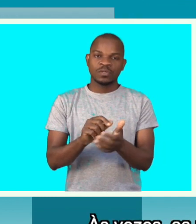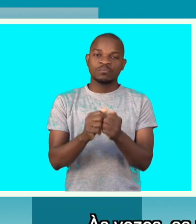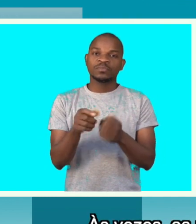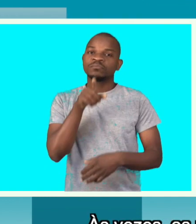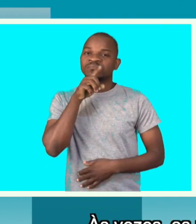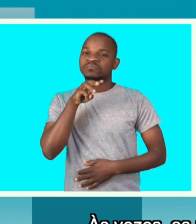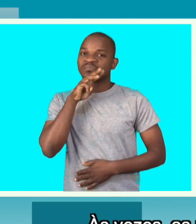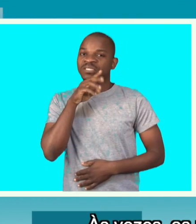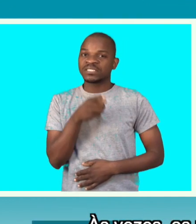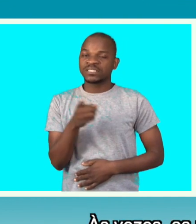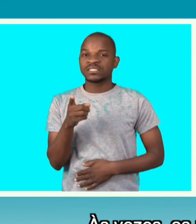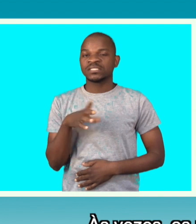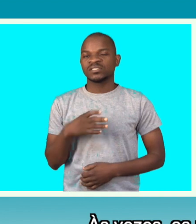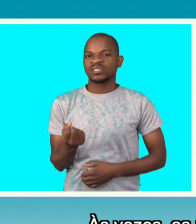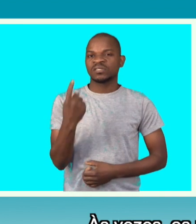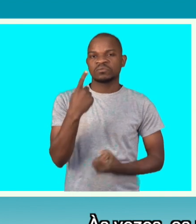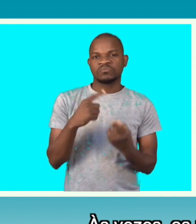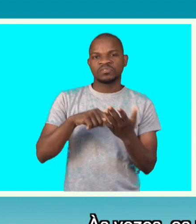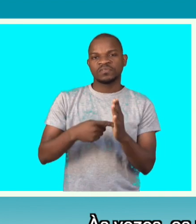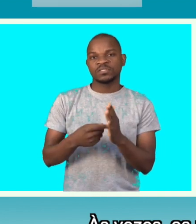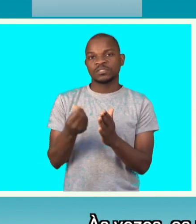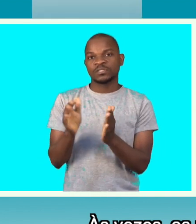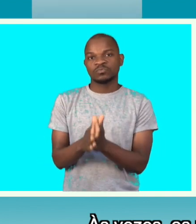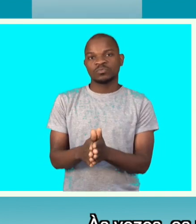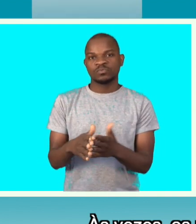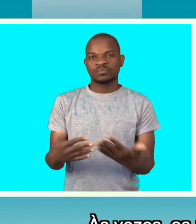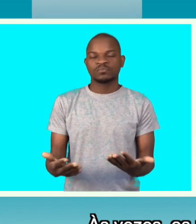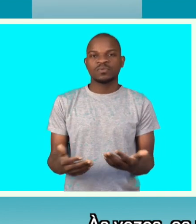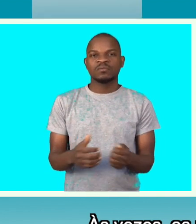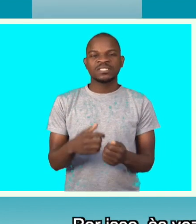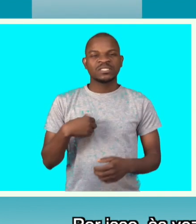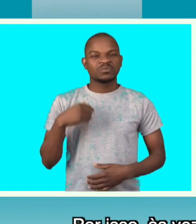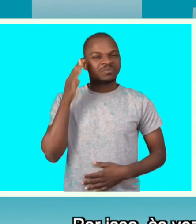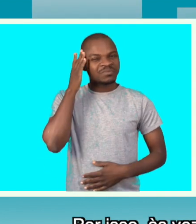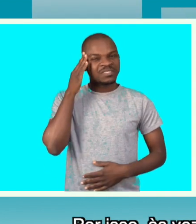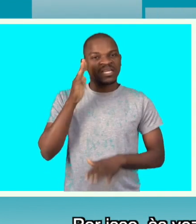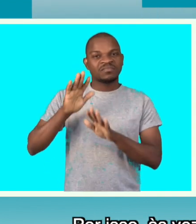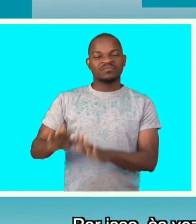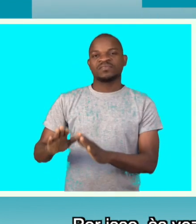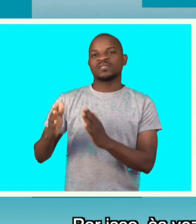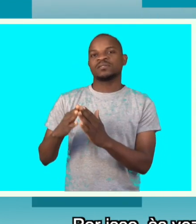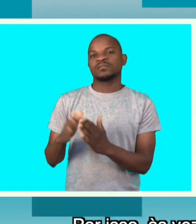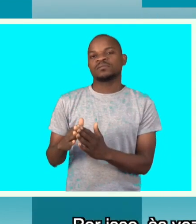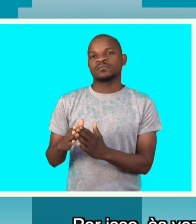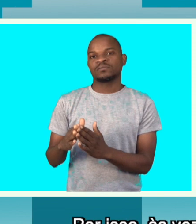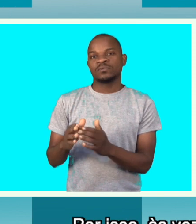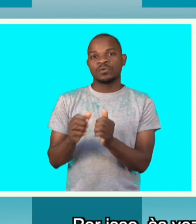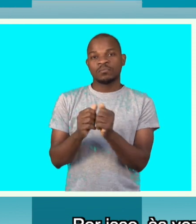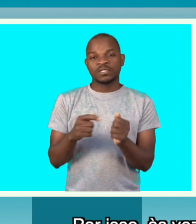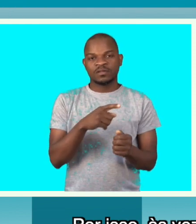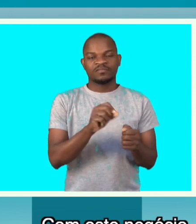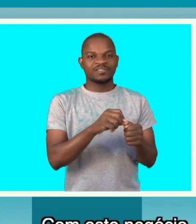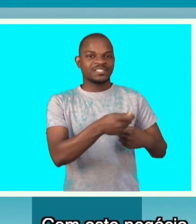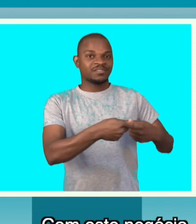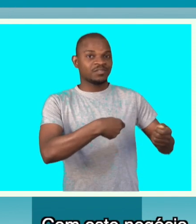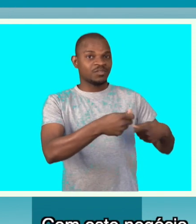os meus pais não têm tido essas condições para eu poder chegar à escola e por vezes sou obrigada a faltar. Então, com